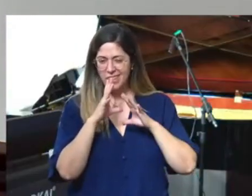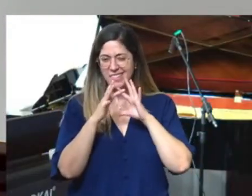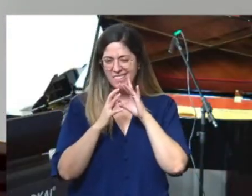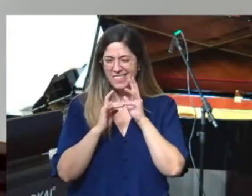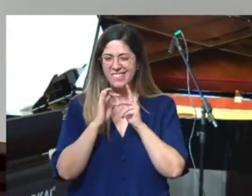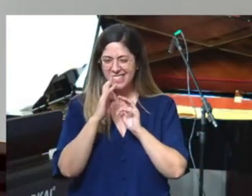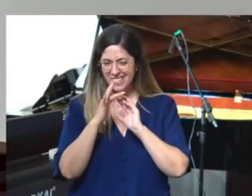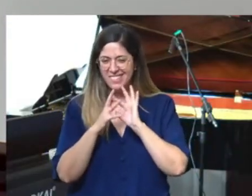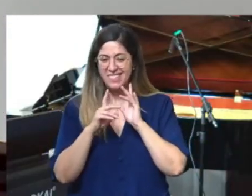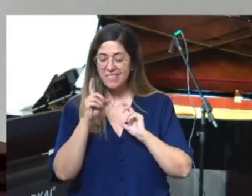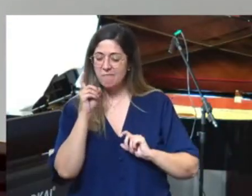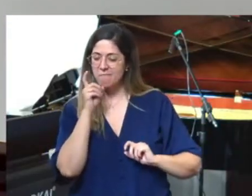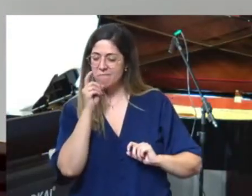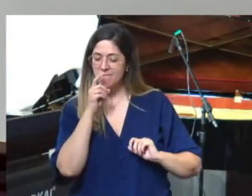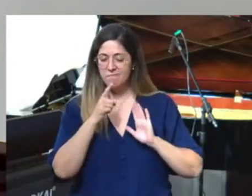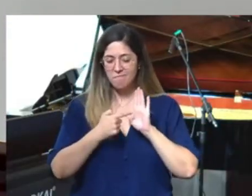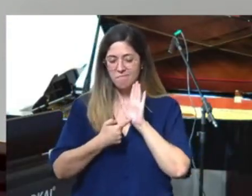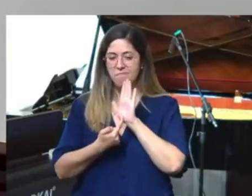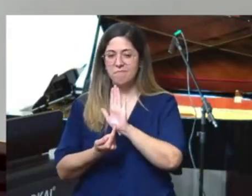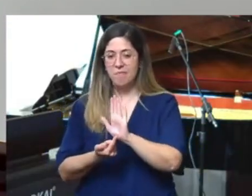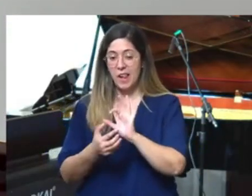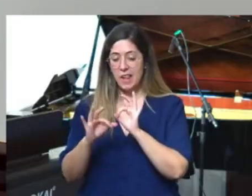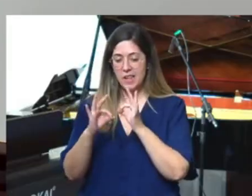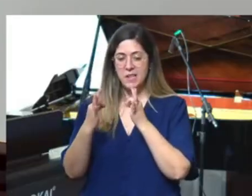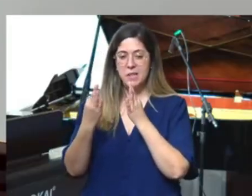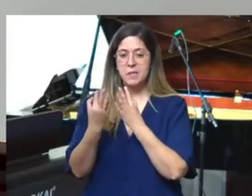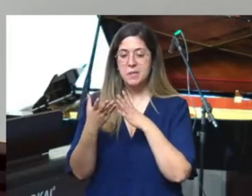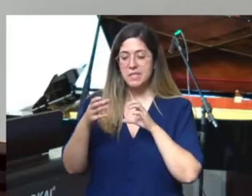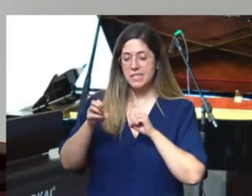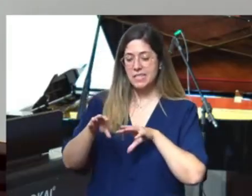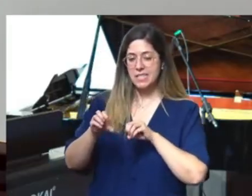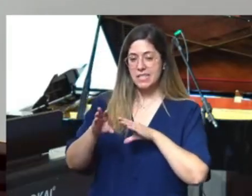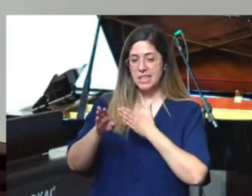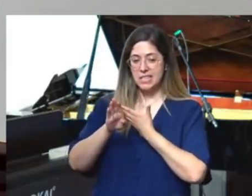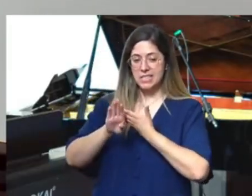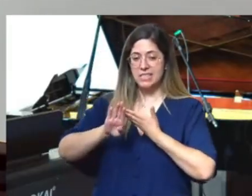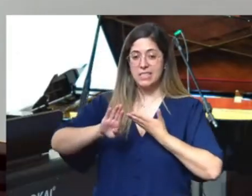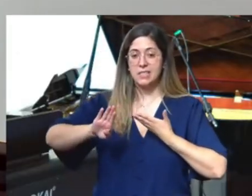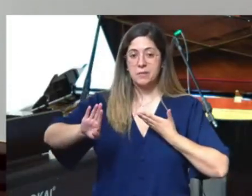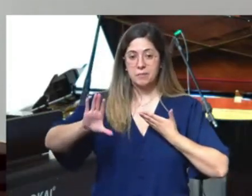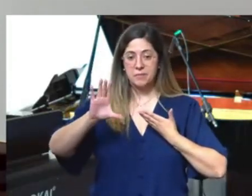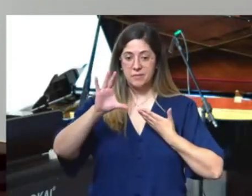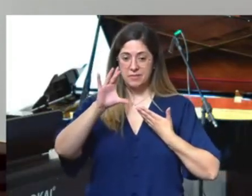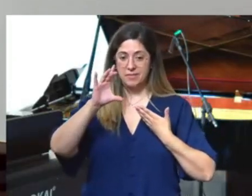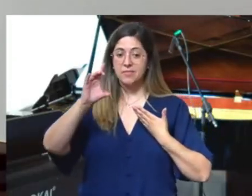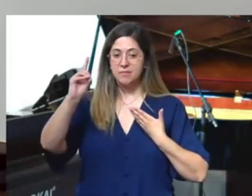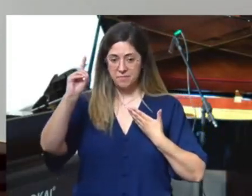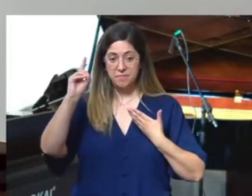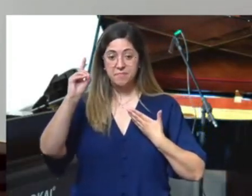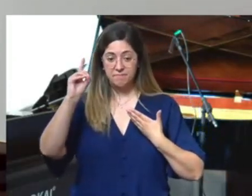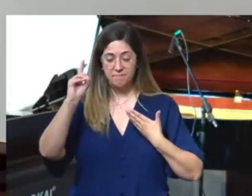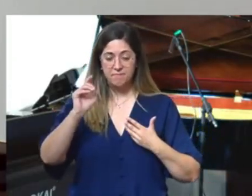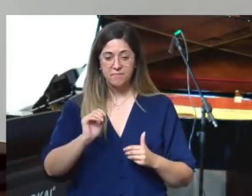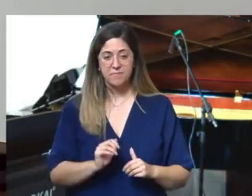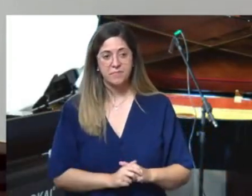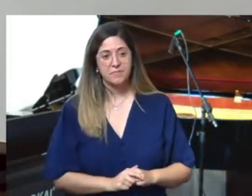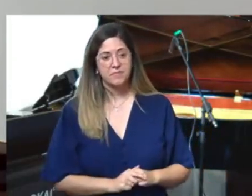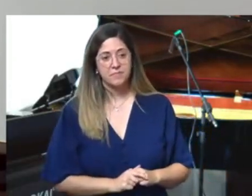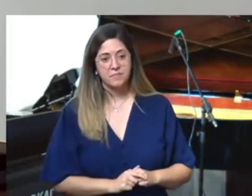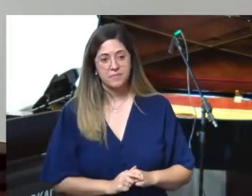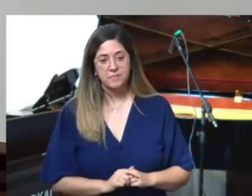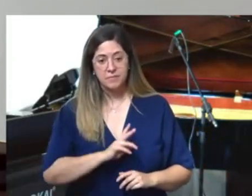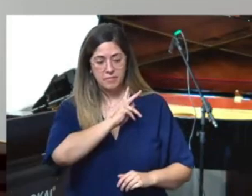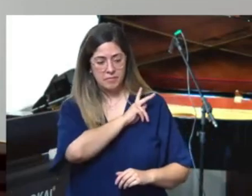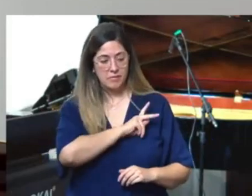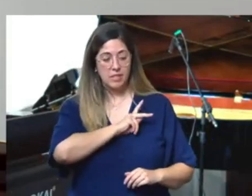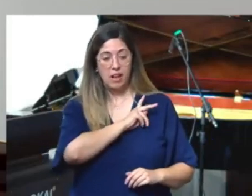a viver de uma forma bem distante da vontade e do propósito de Deus.